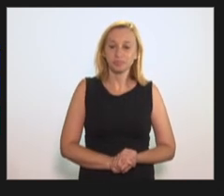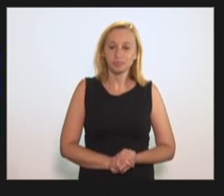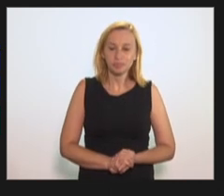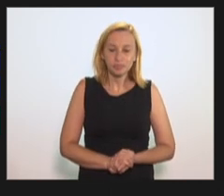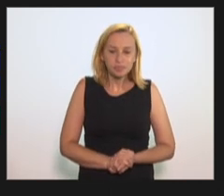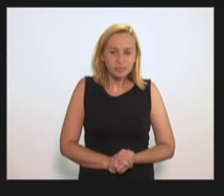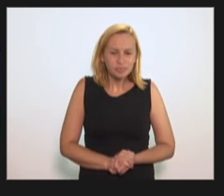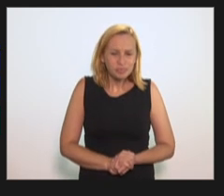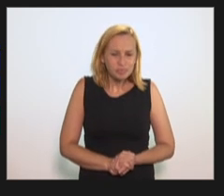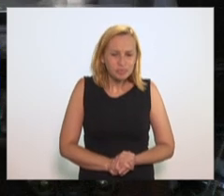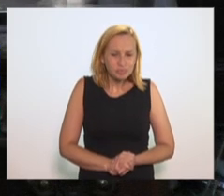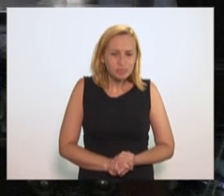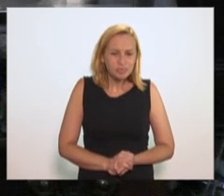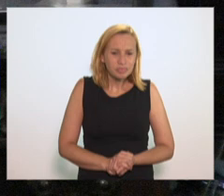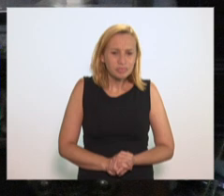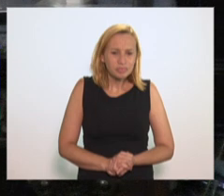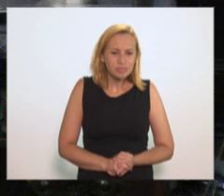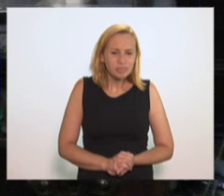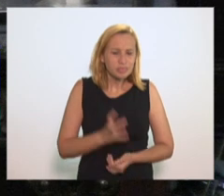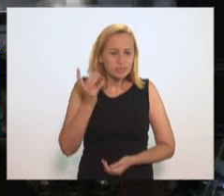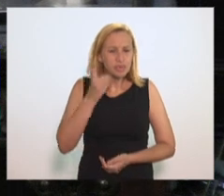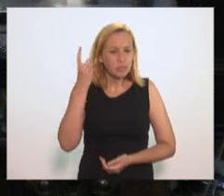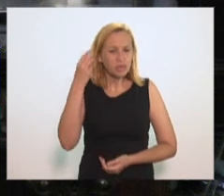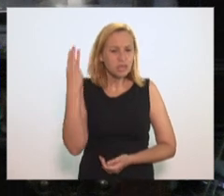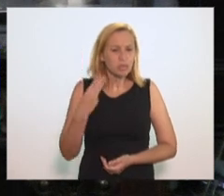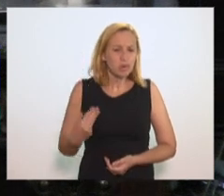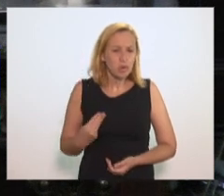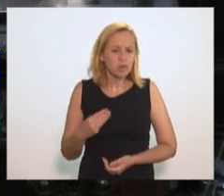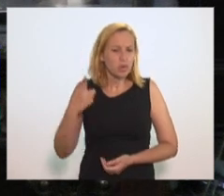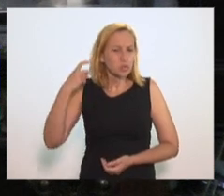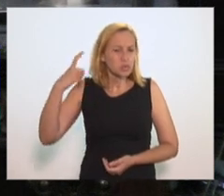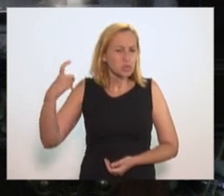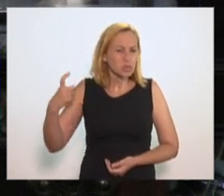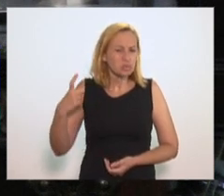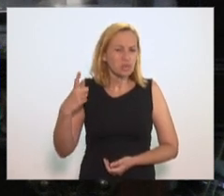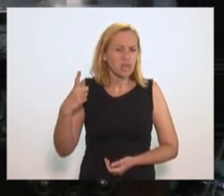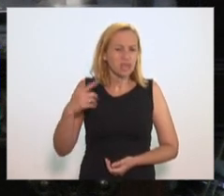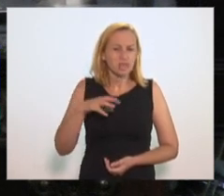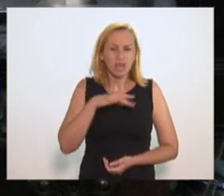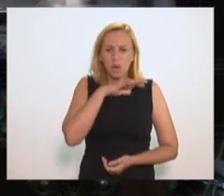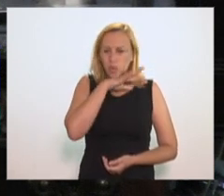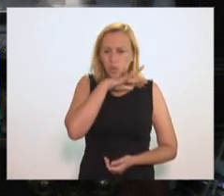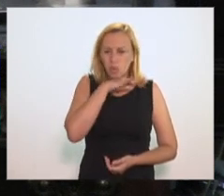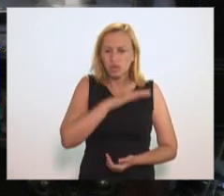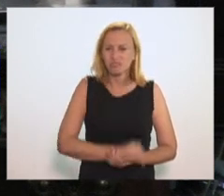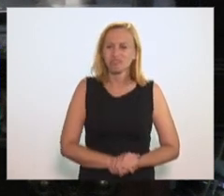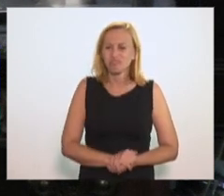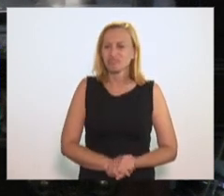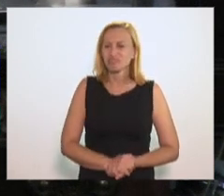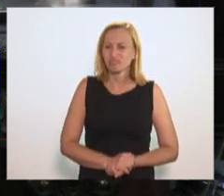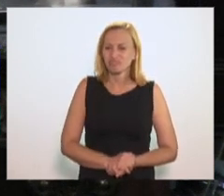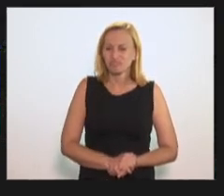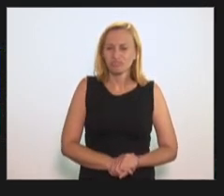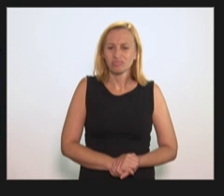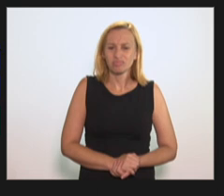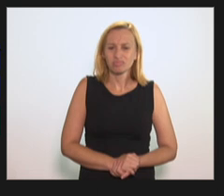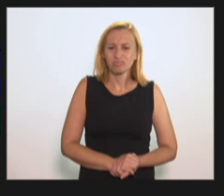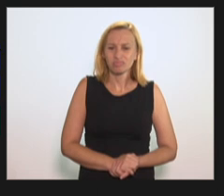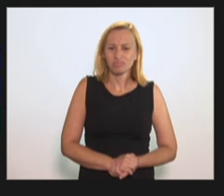deputada Mônica o seu som está chegando não está com uma qualidade boa o som para